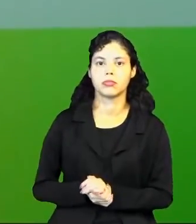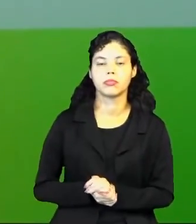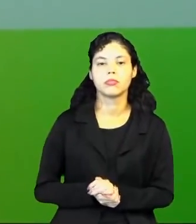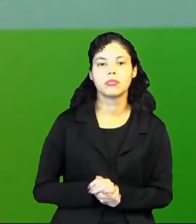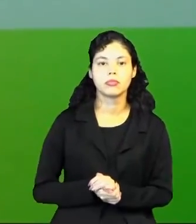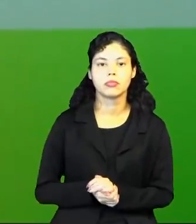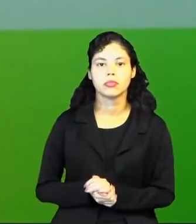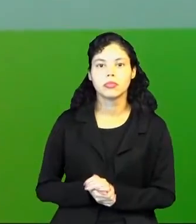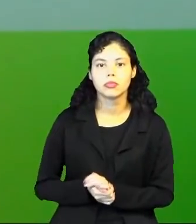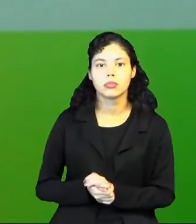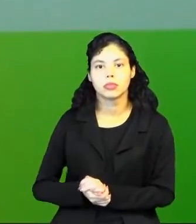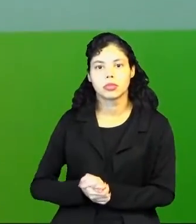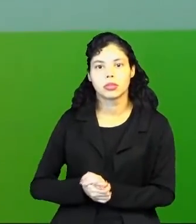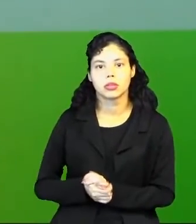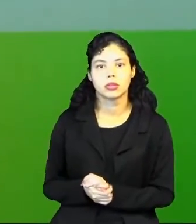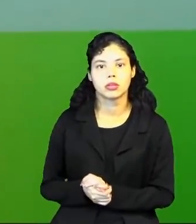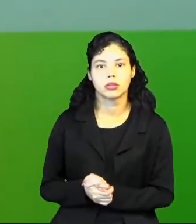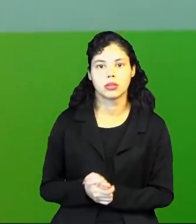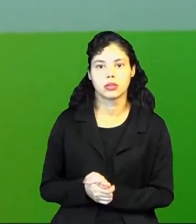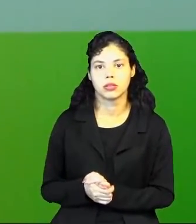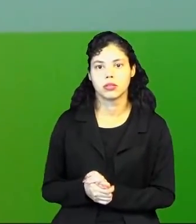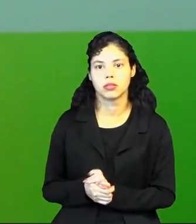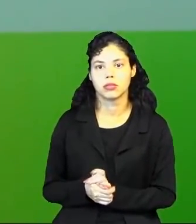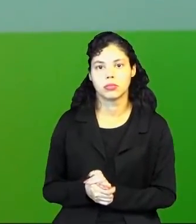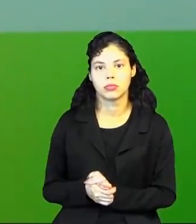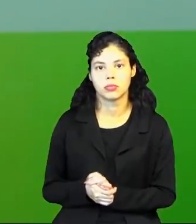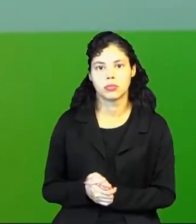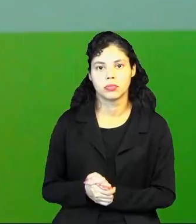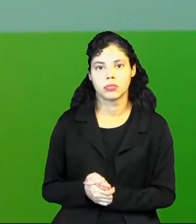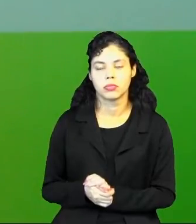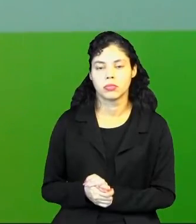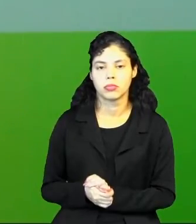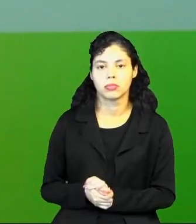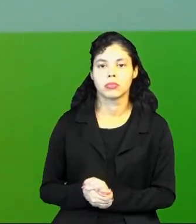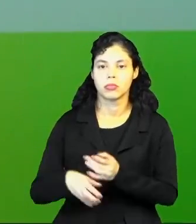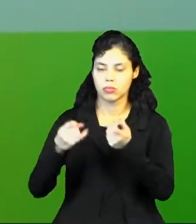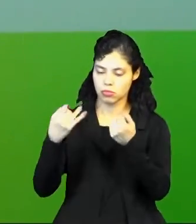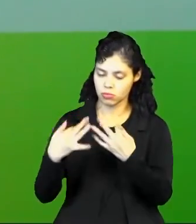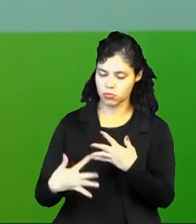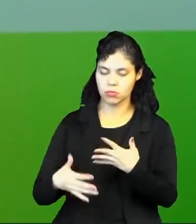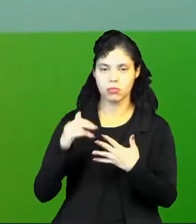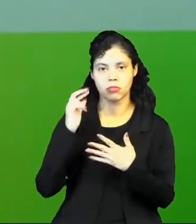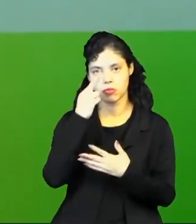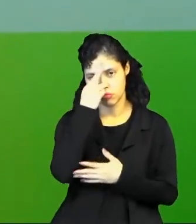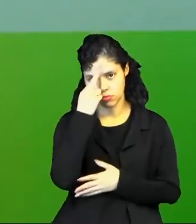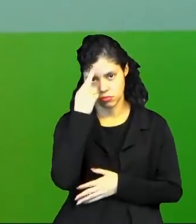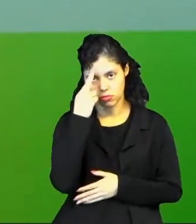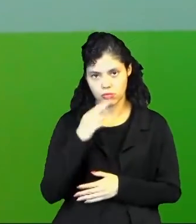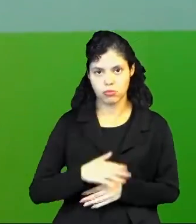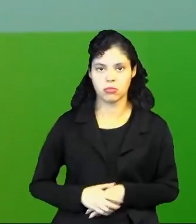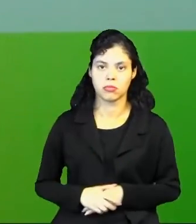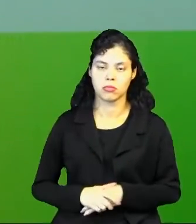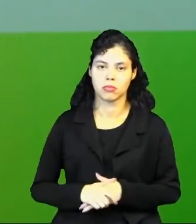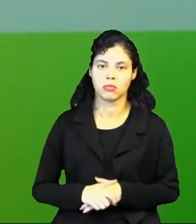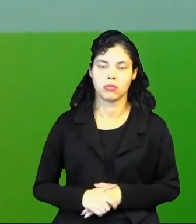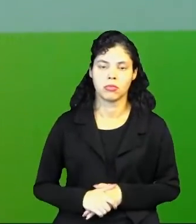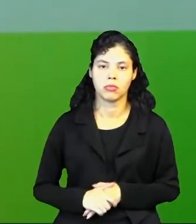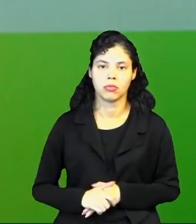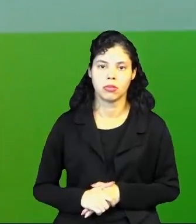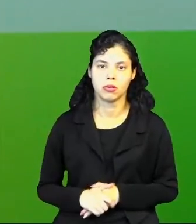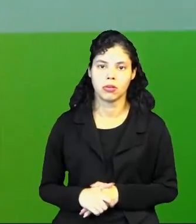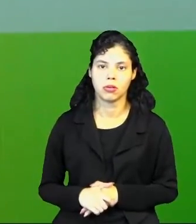histórias? Olha só, eu tenho aqui, letra A. Ele conta a história, o papel do narrador, ele conta a